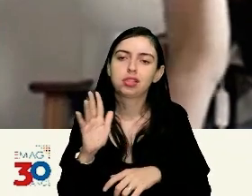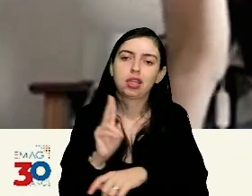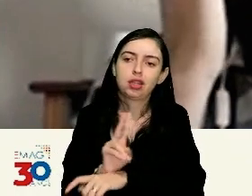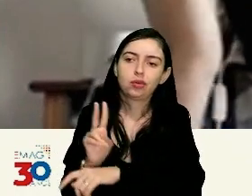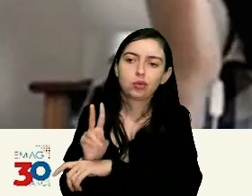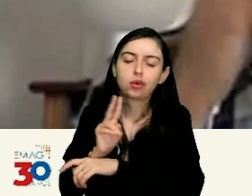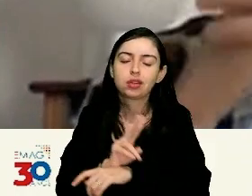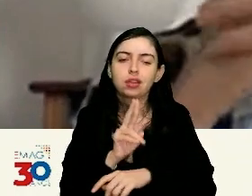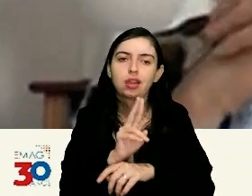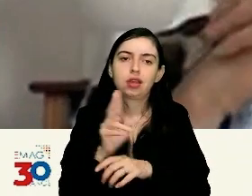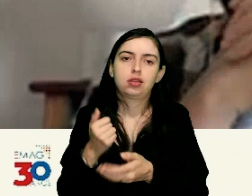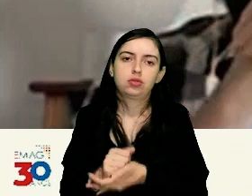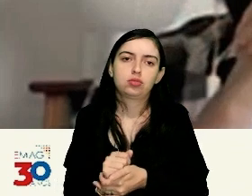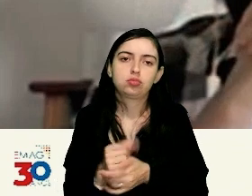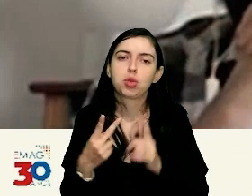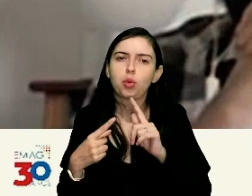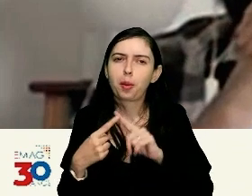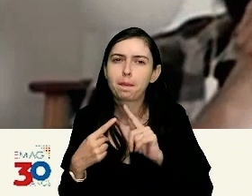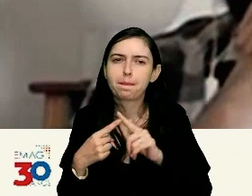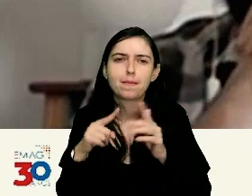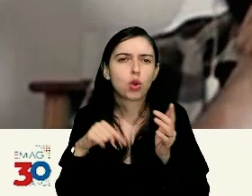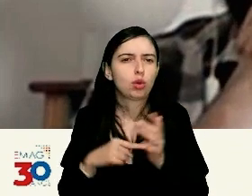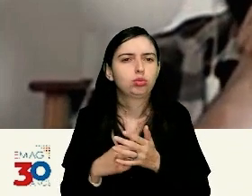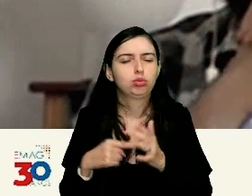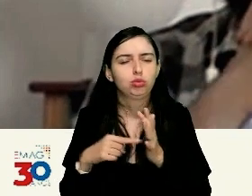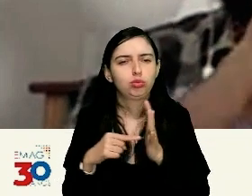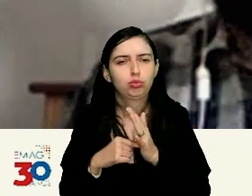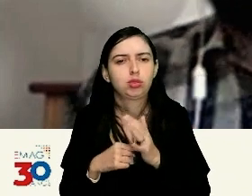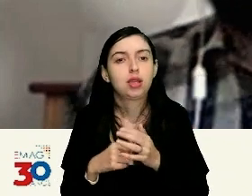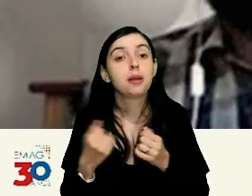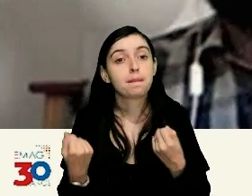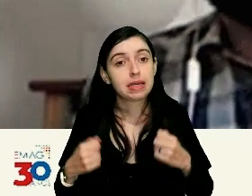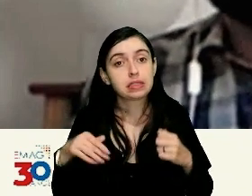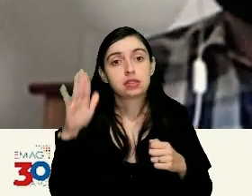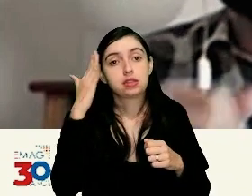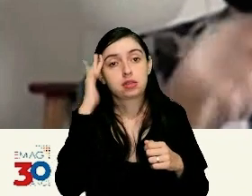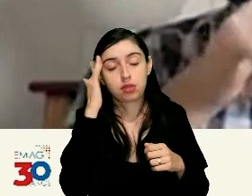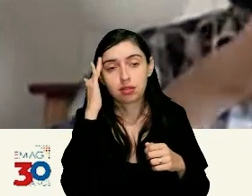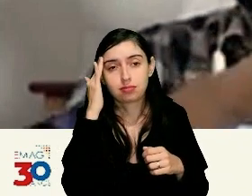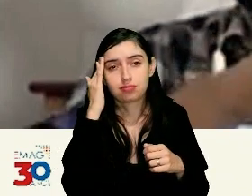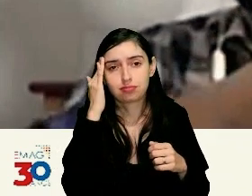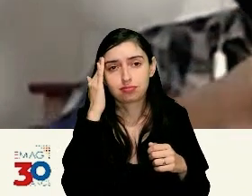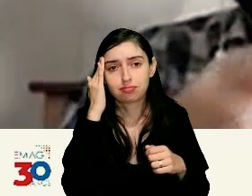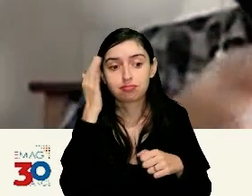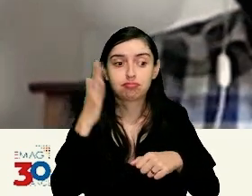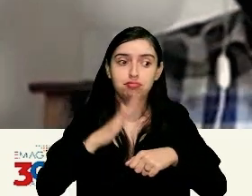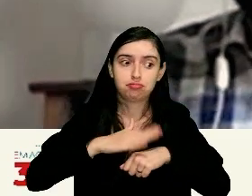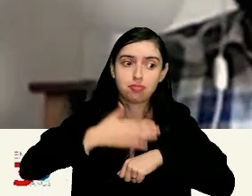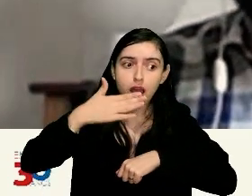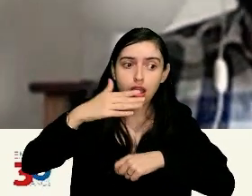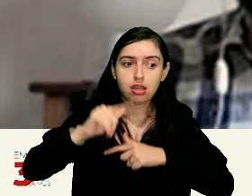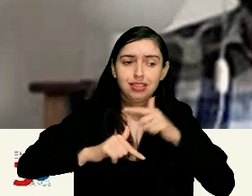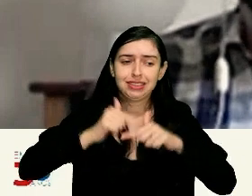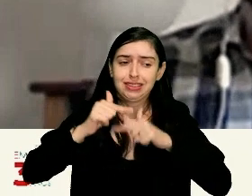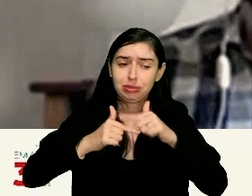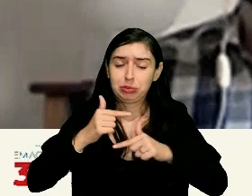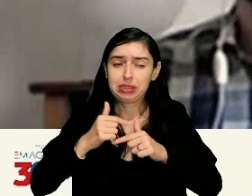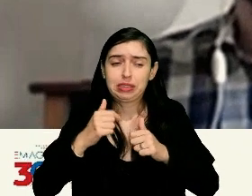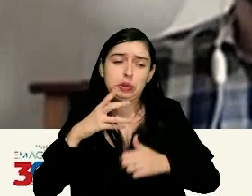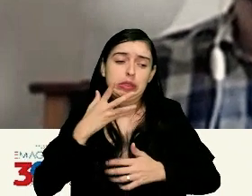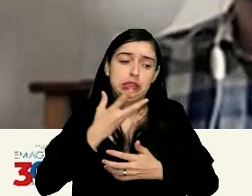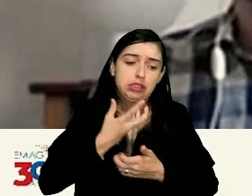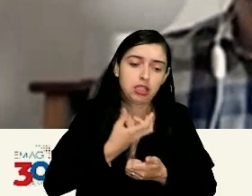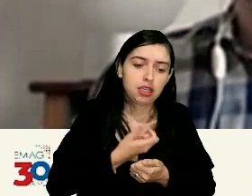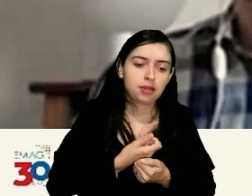dos pontos que a gente tem que saber. Então, dá mais trabalho, mas, por outro lado, em recompensa, o